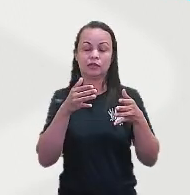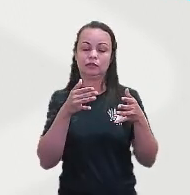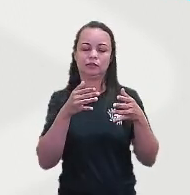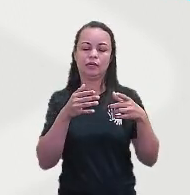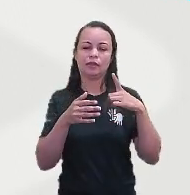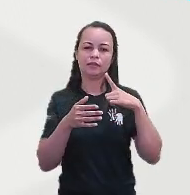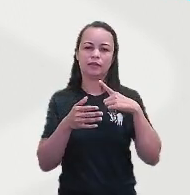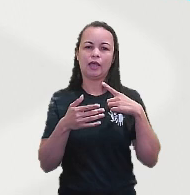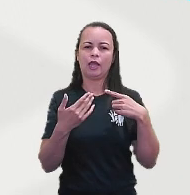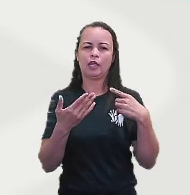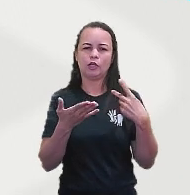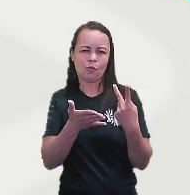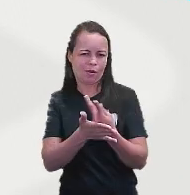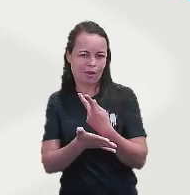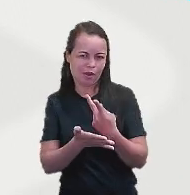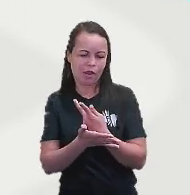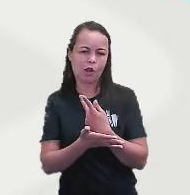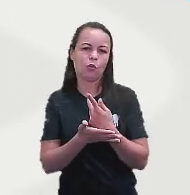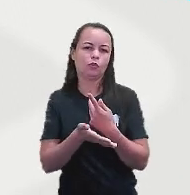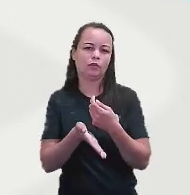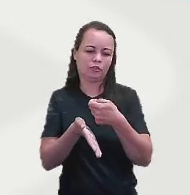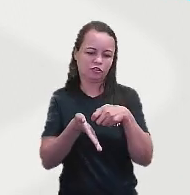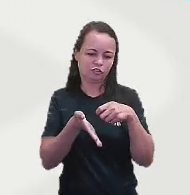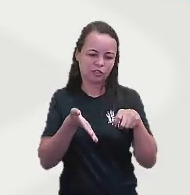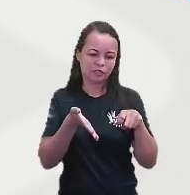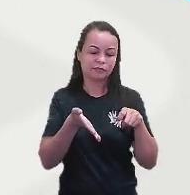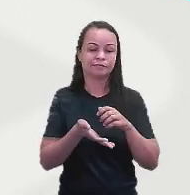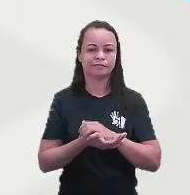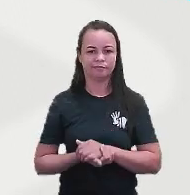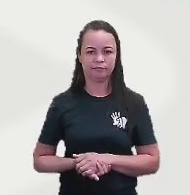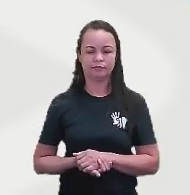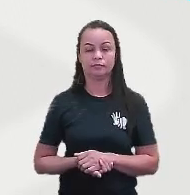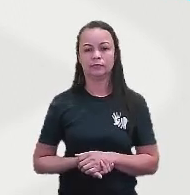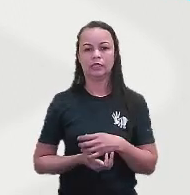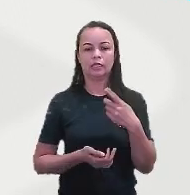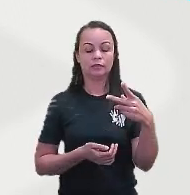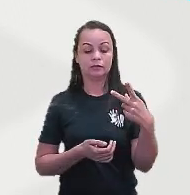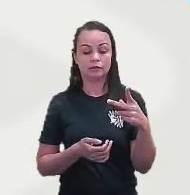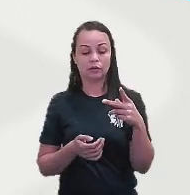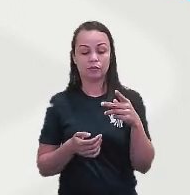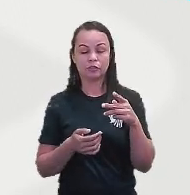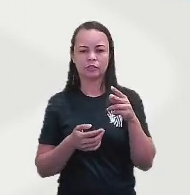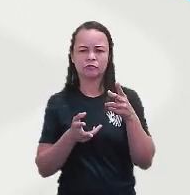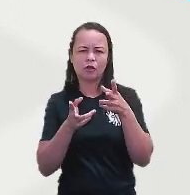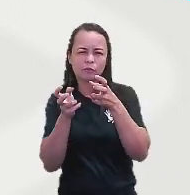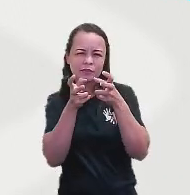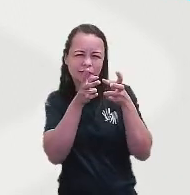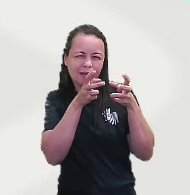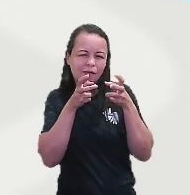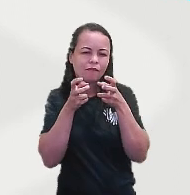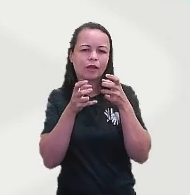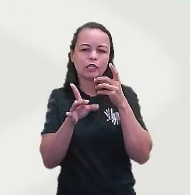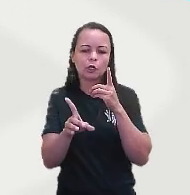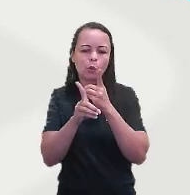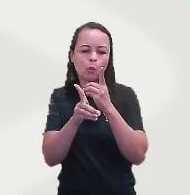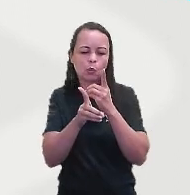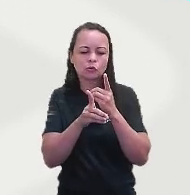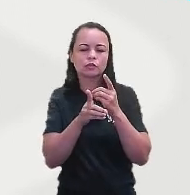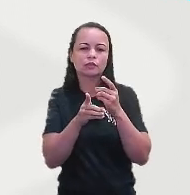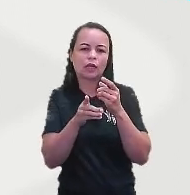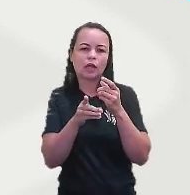grafia. Então, a gente vai analisar essas alternativas e encontrar aí o